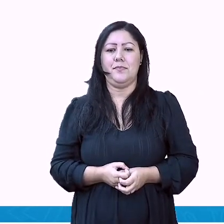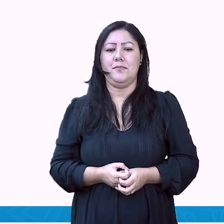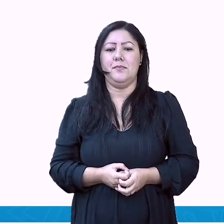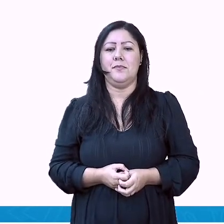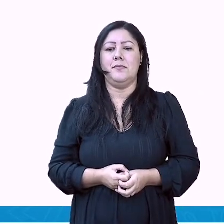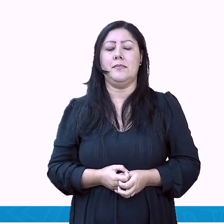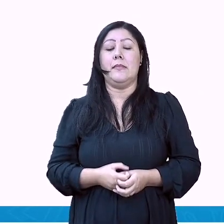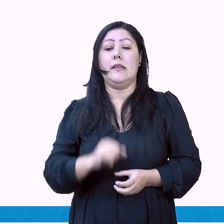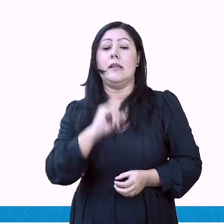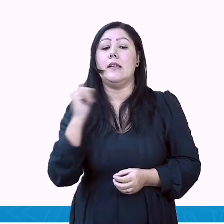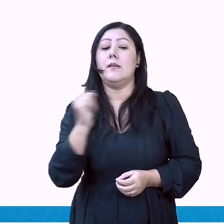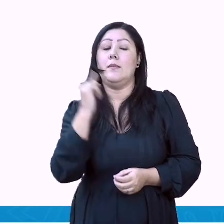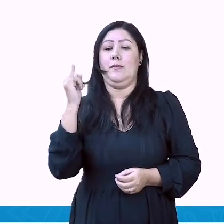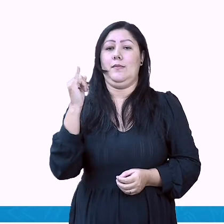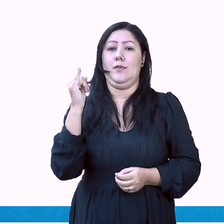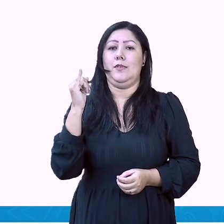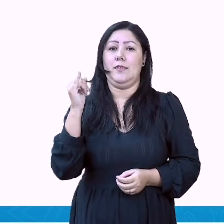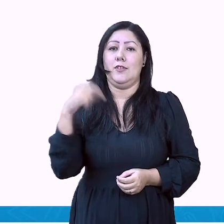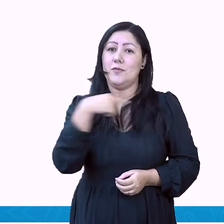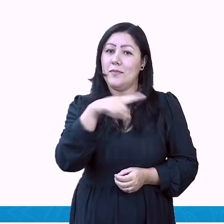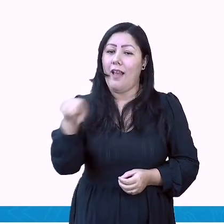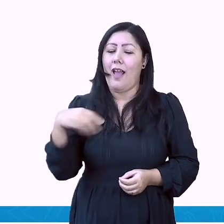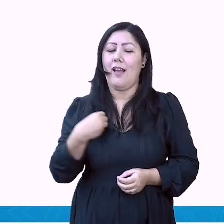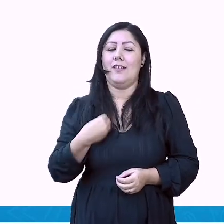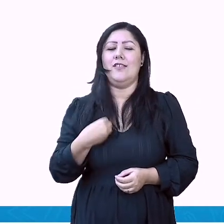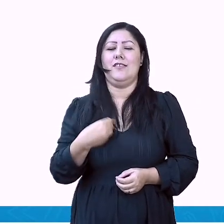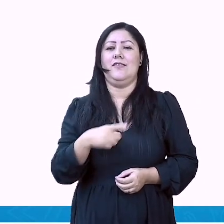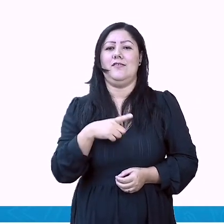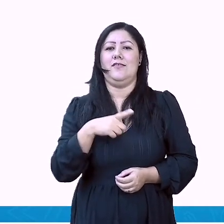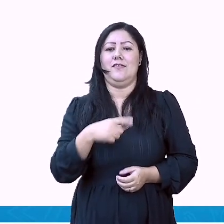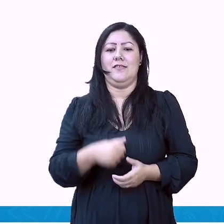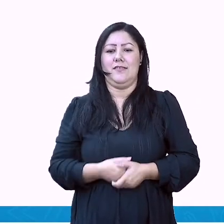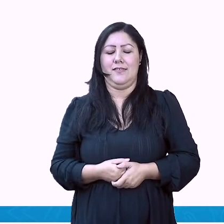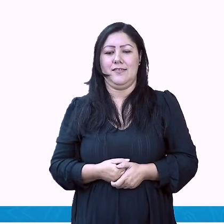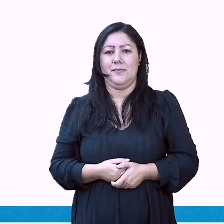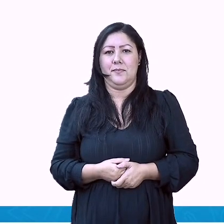mais importante para os seres vivos, isso é fundamental.